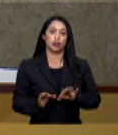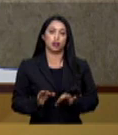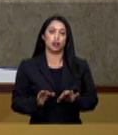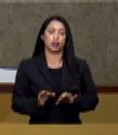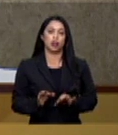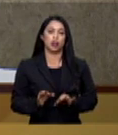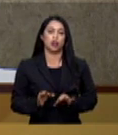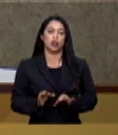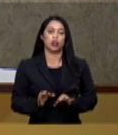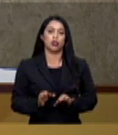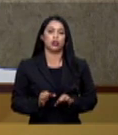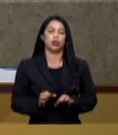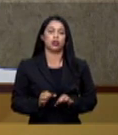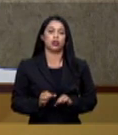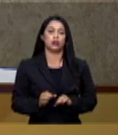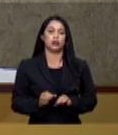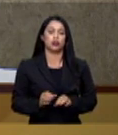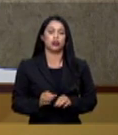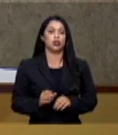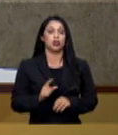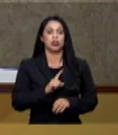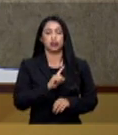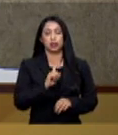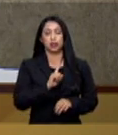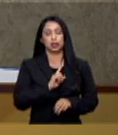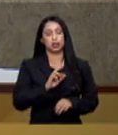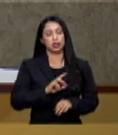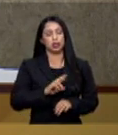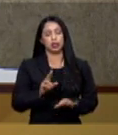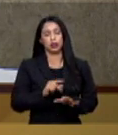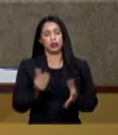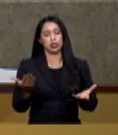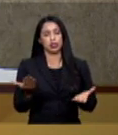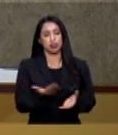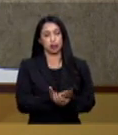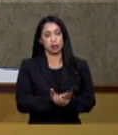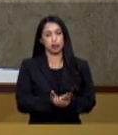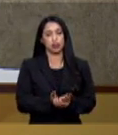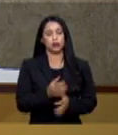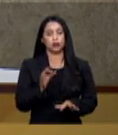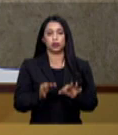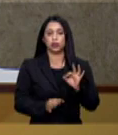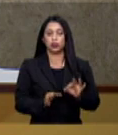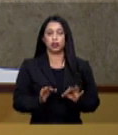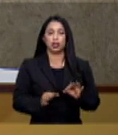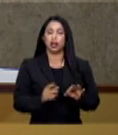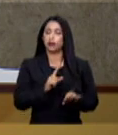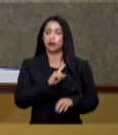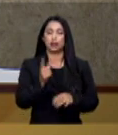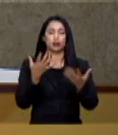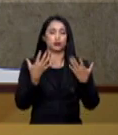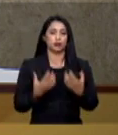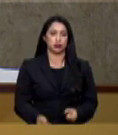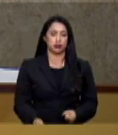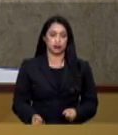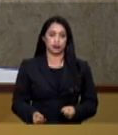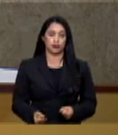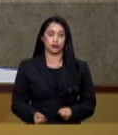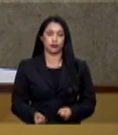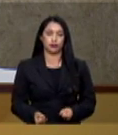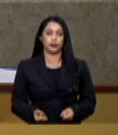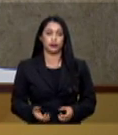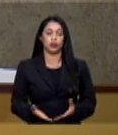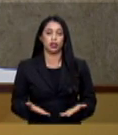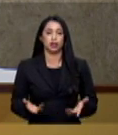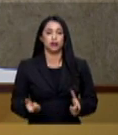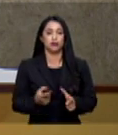improcedente. Primeiramente, não conhecia da ação e, posteriormente, julgava improcedente.